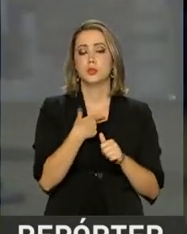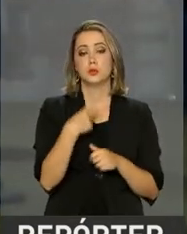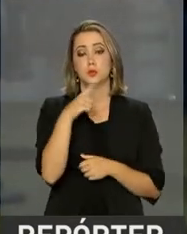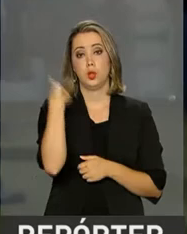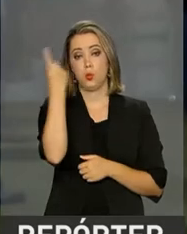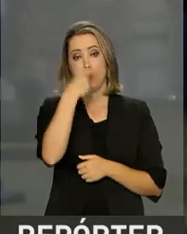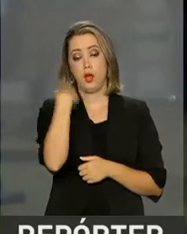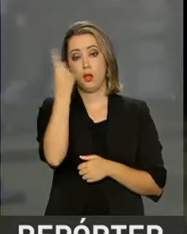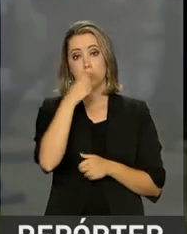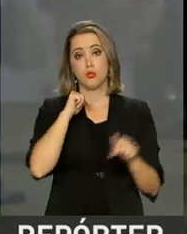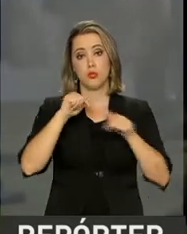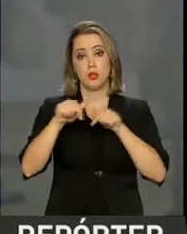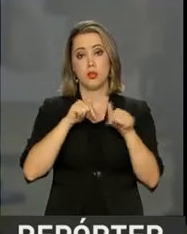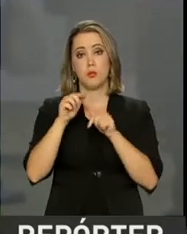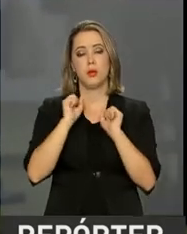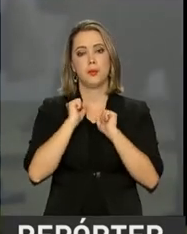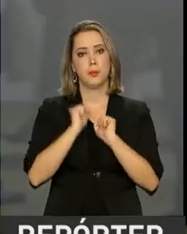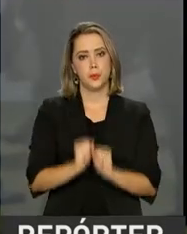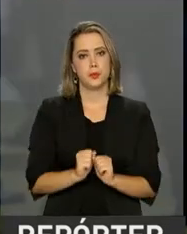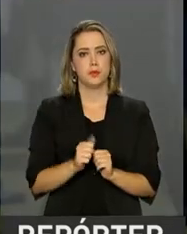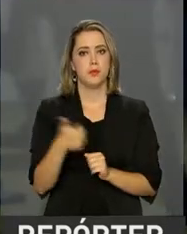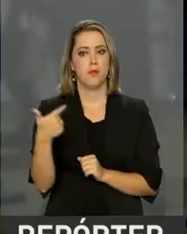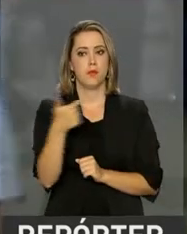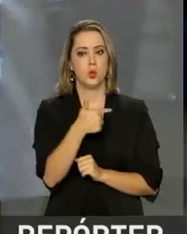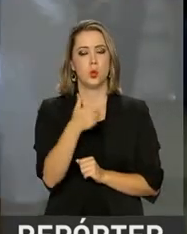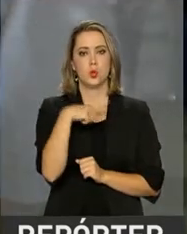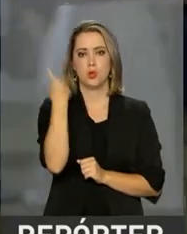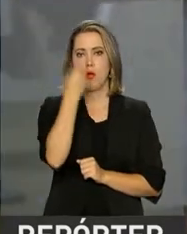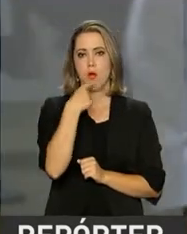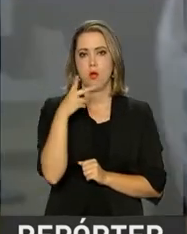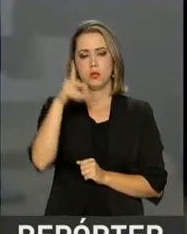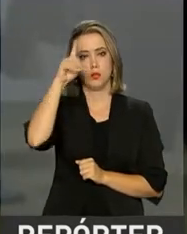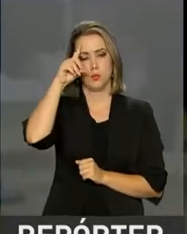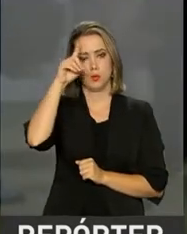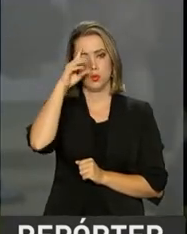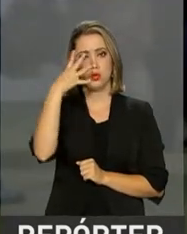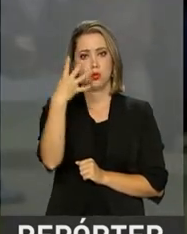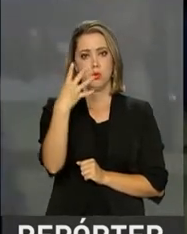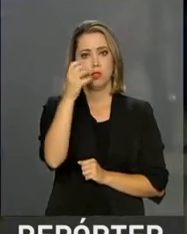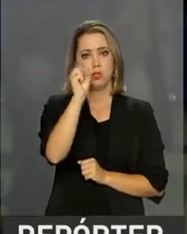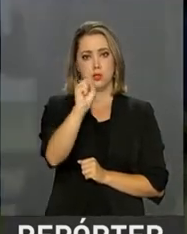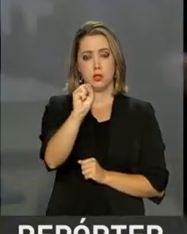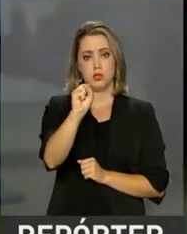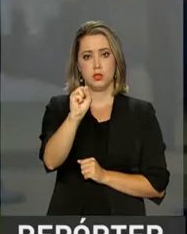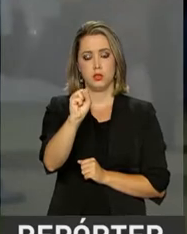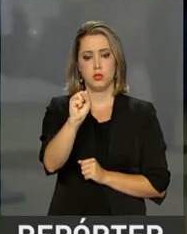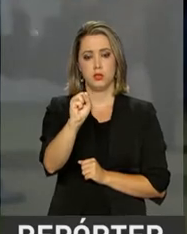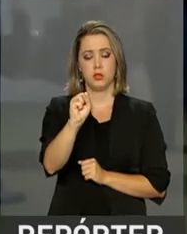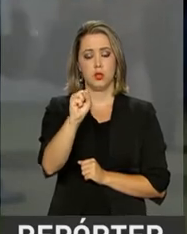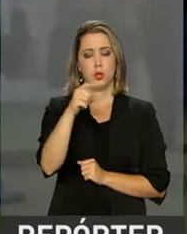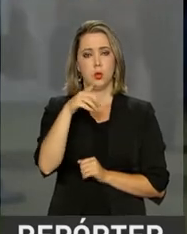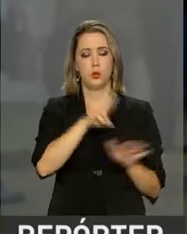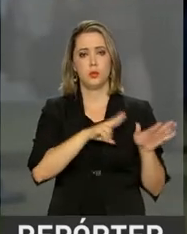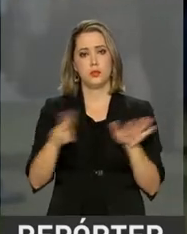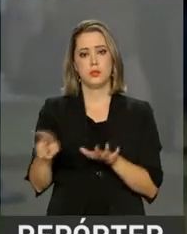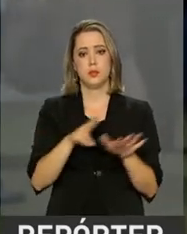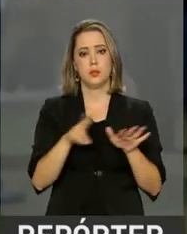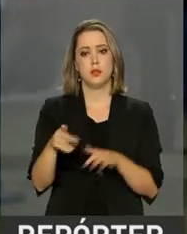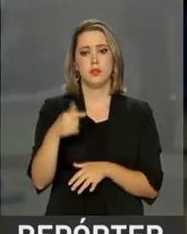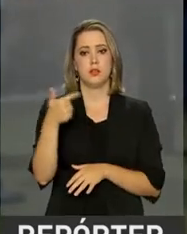de trabalho será possível 12 horas diárias 48 horas semanais e 220 horas